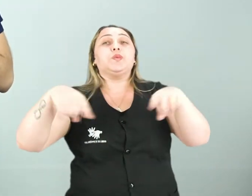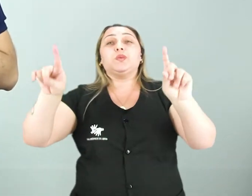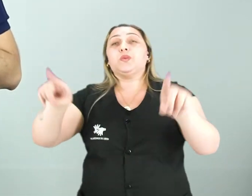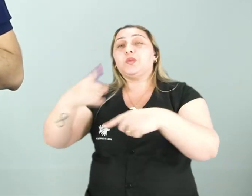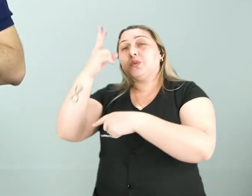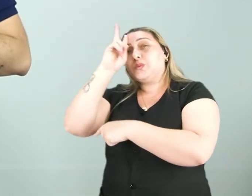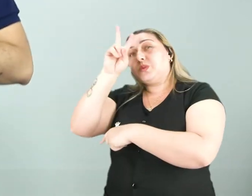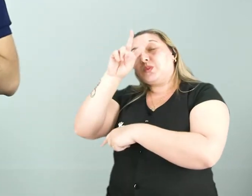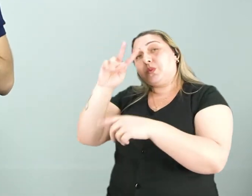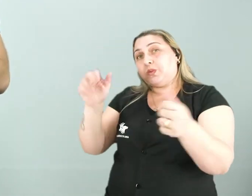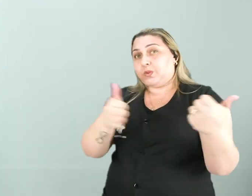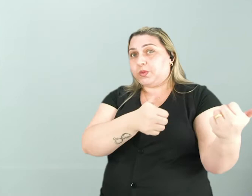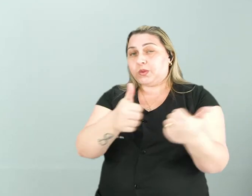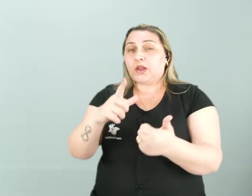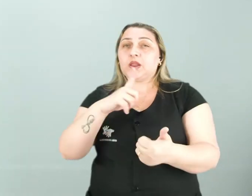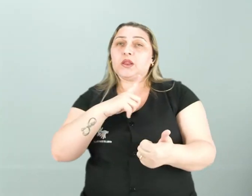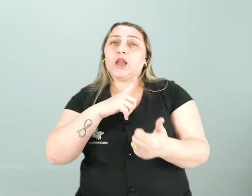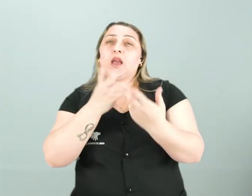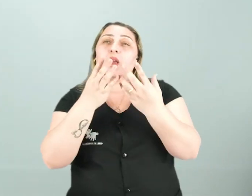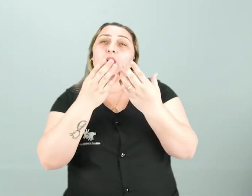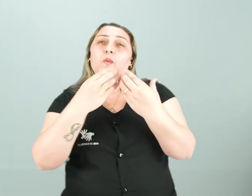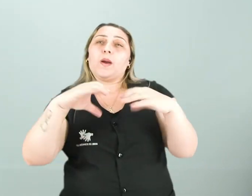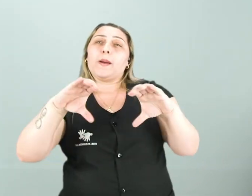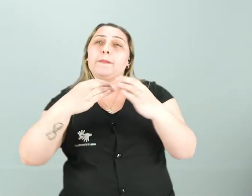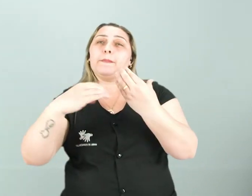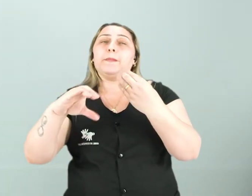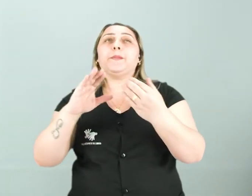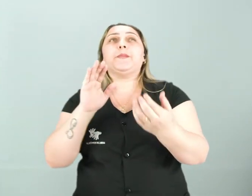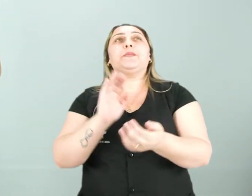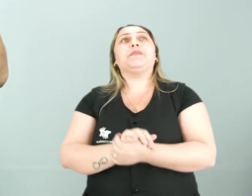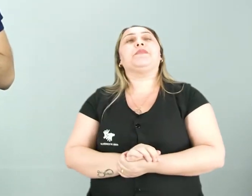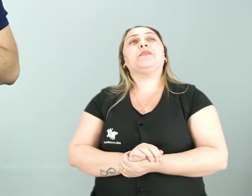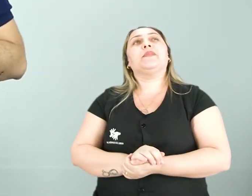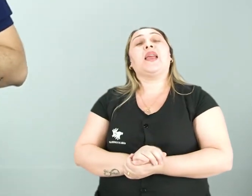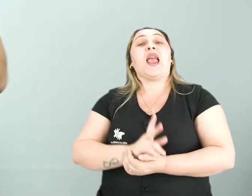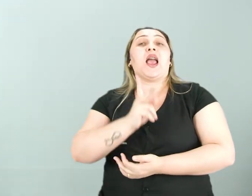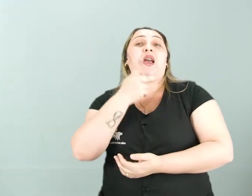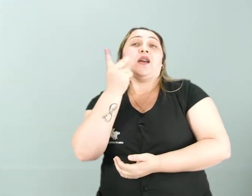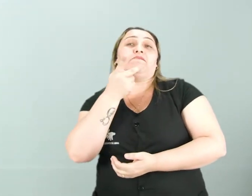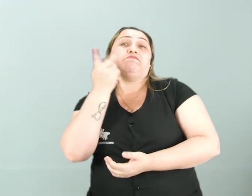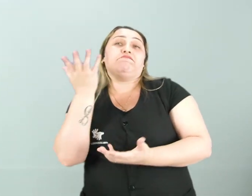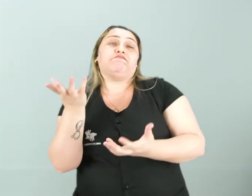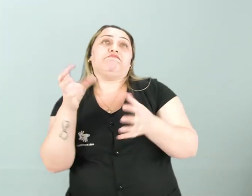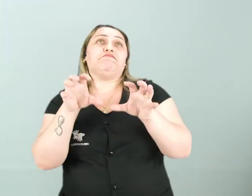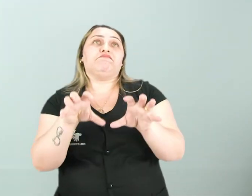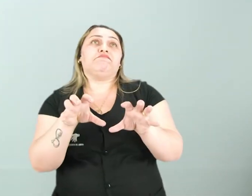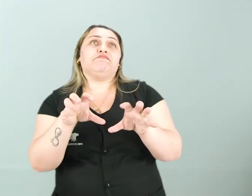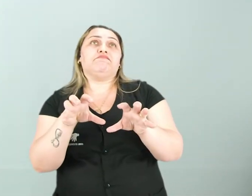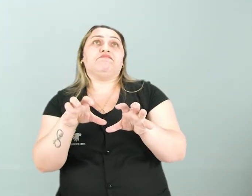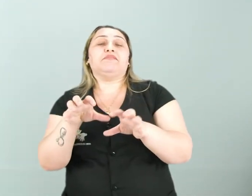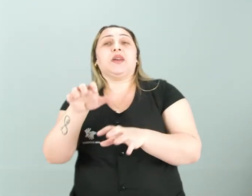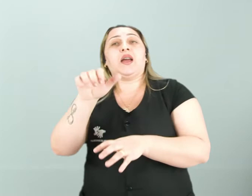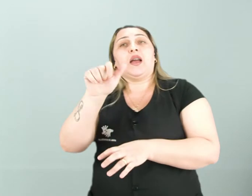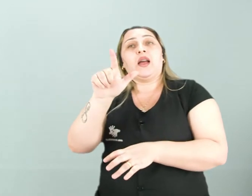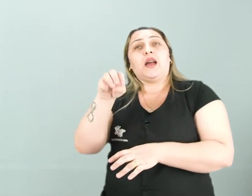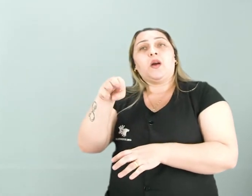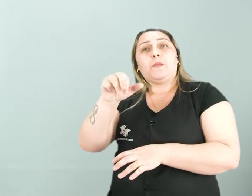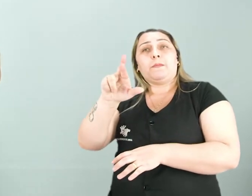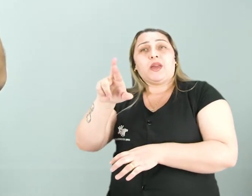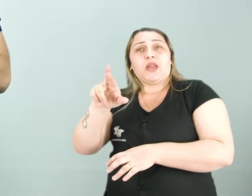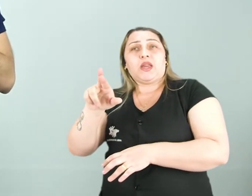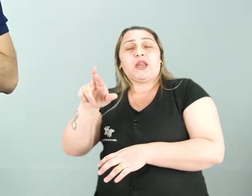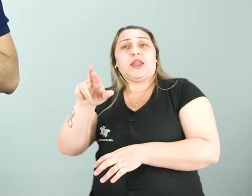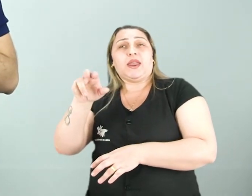história. Existe uma música que ela fala justamente disso. É do Almir